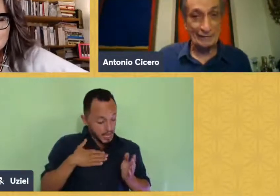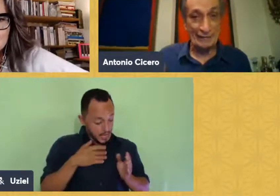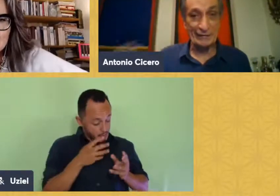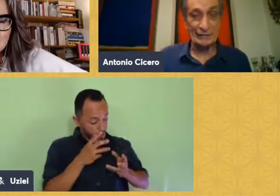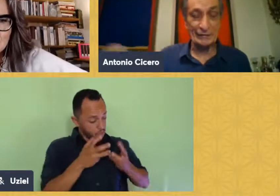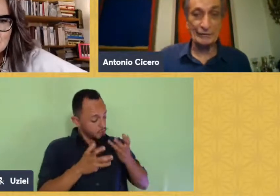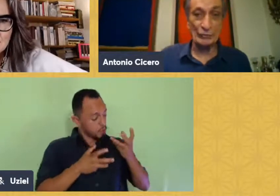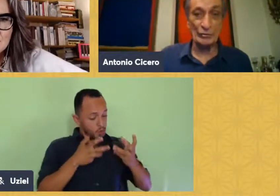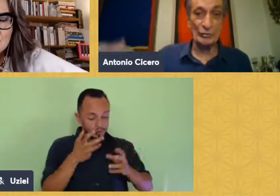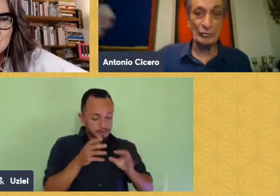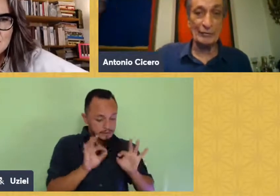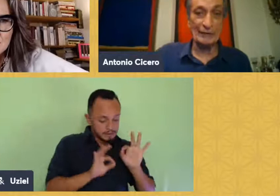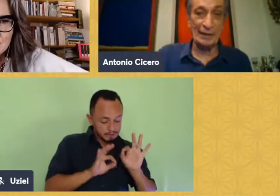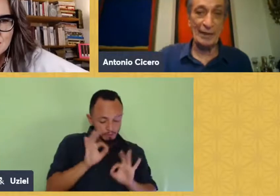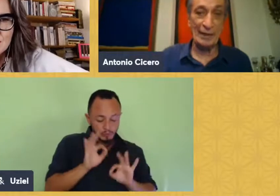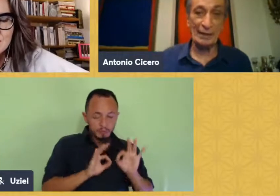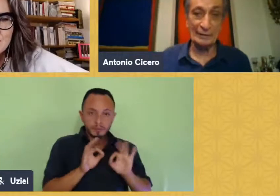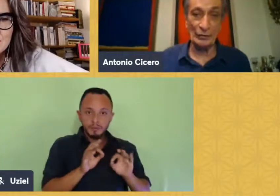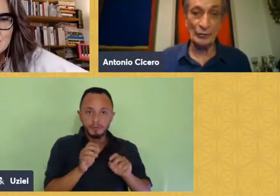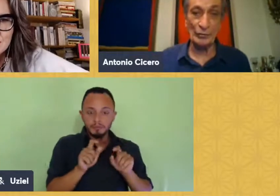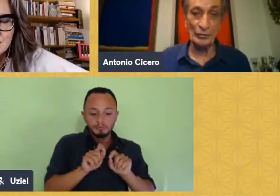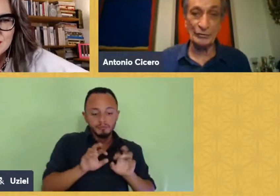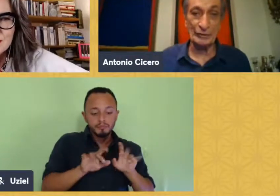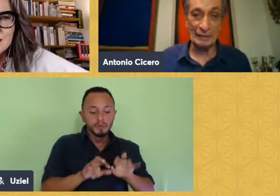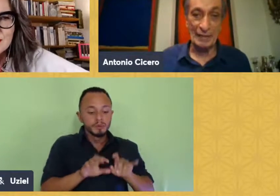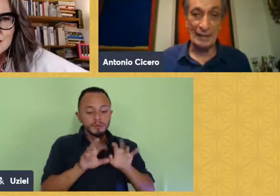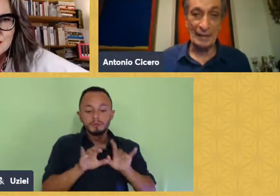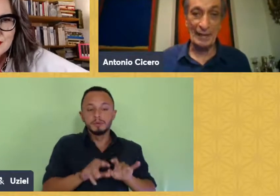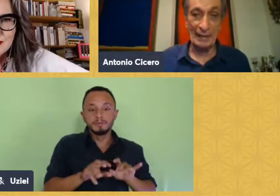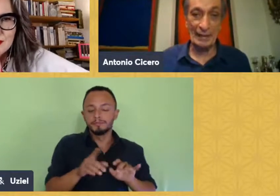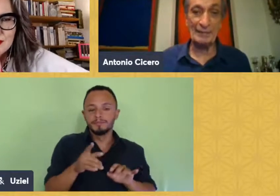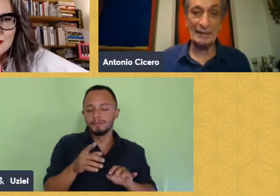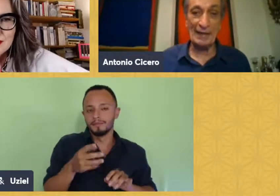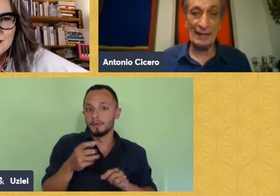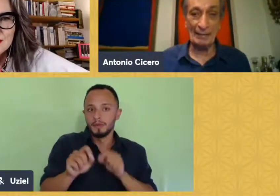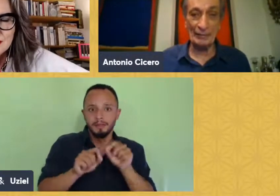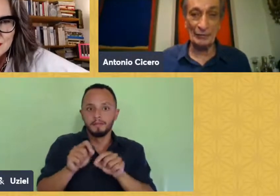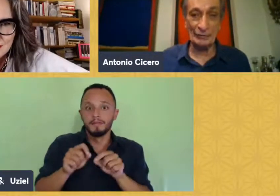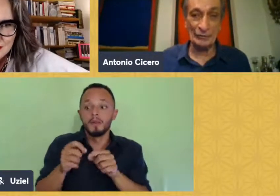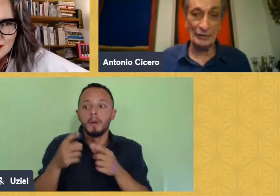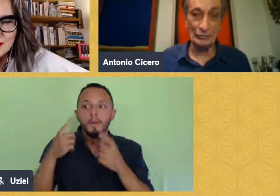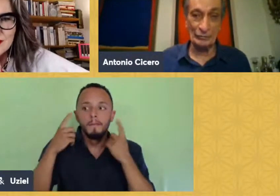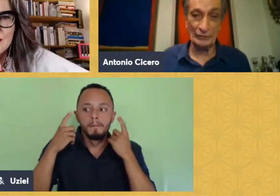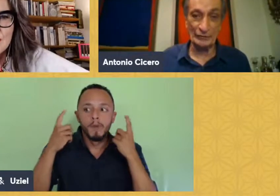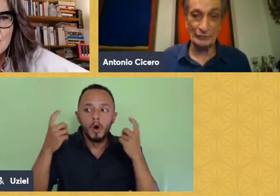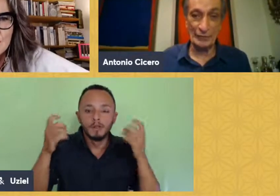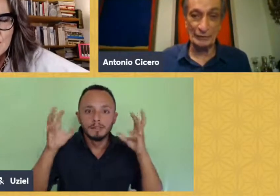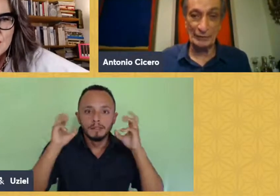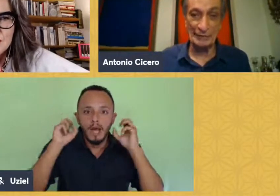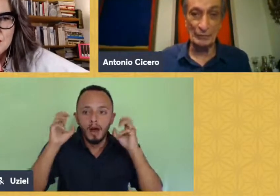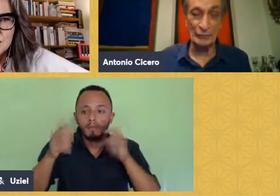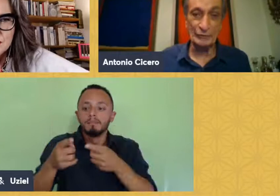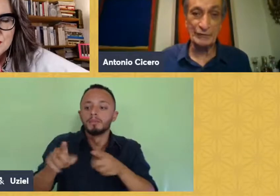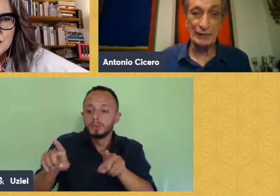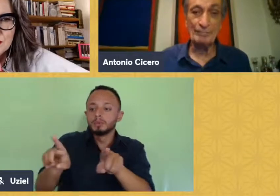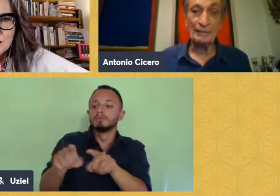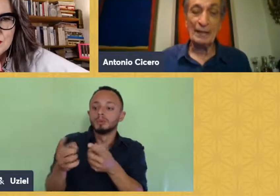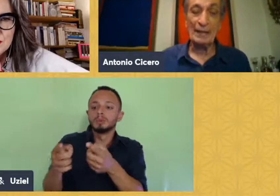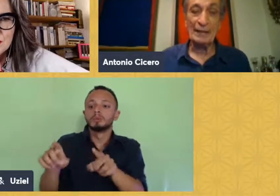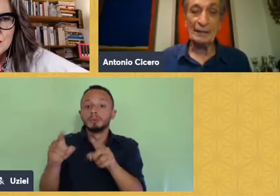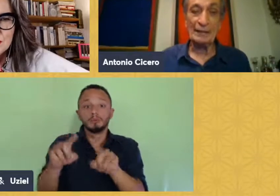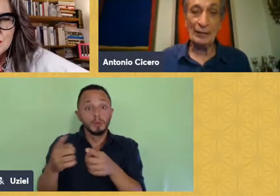E é assim que a gente continua até hoje. Ela me dá a melodia, quando a gente faz ainda